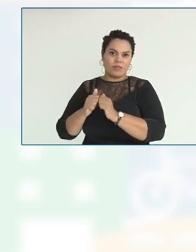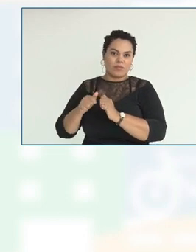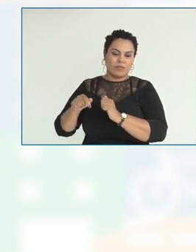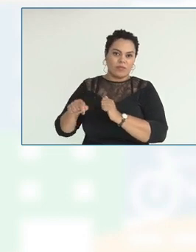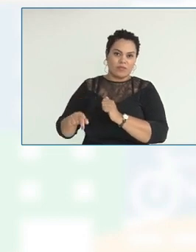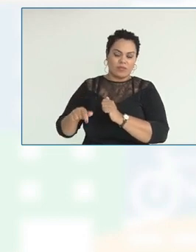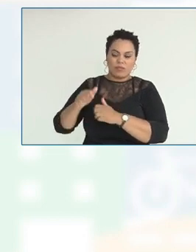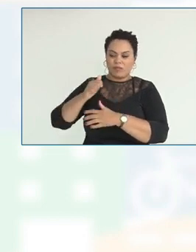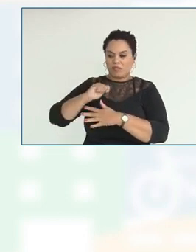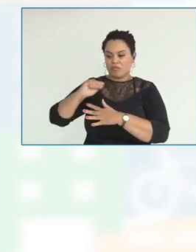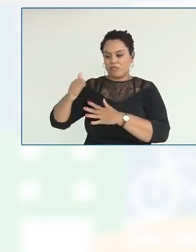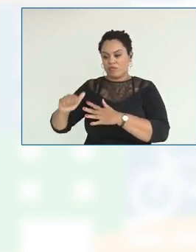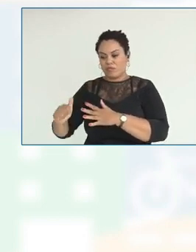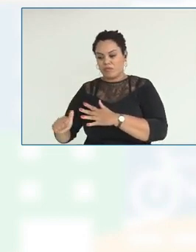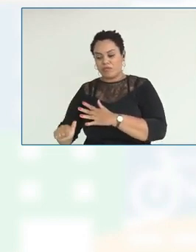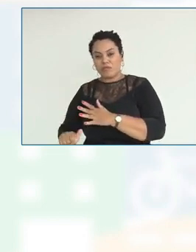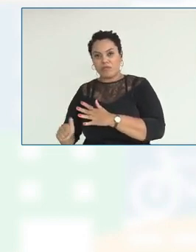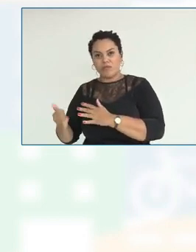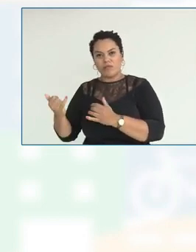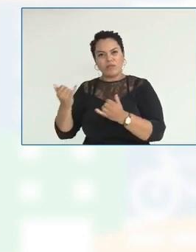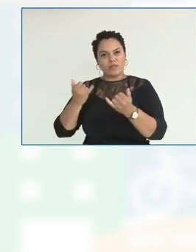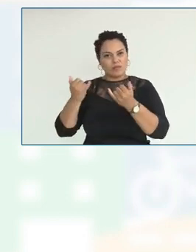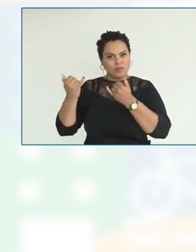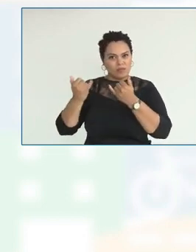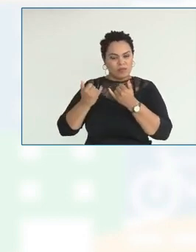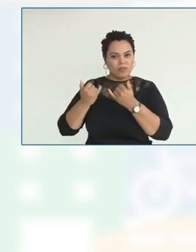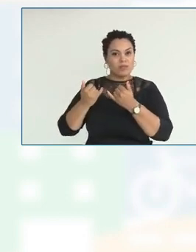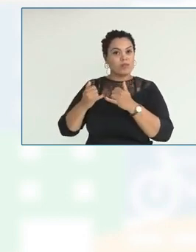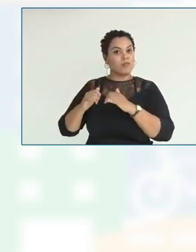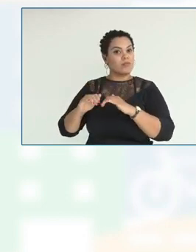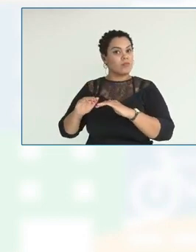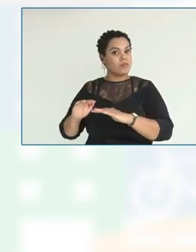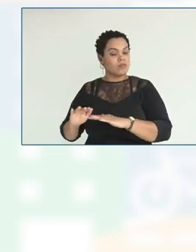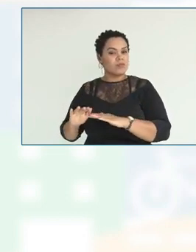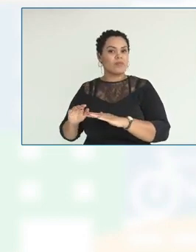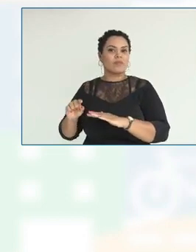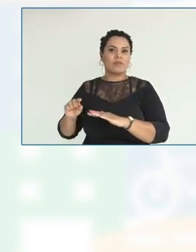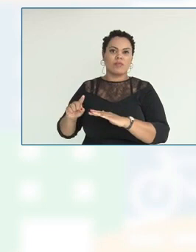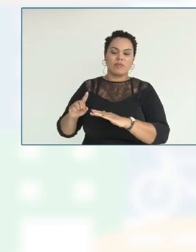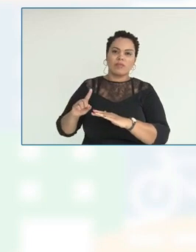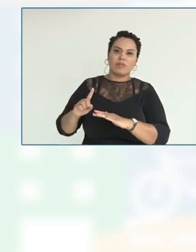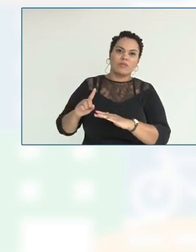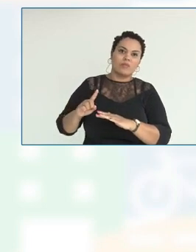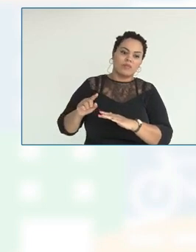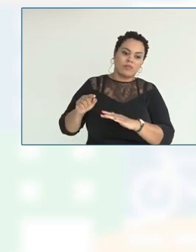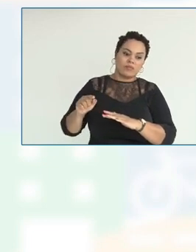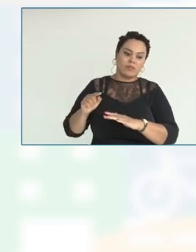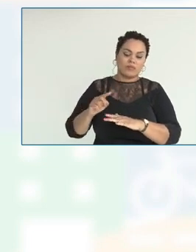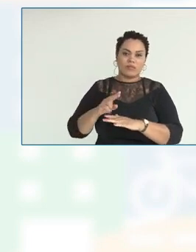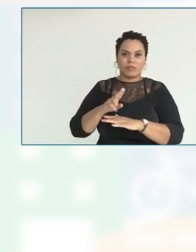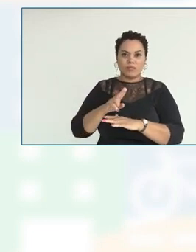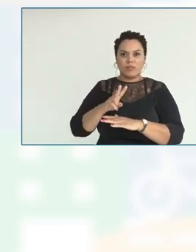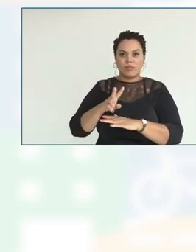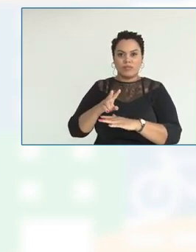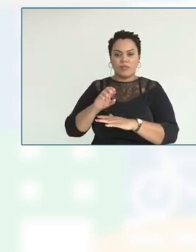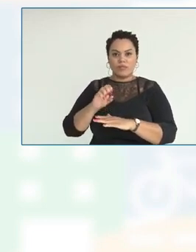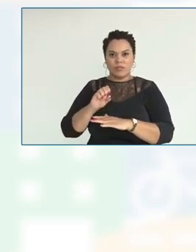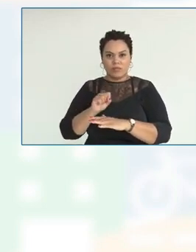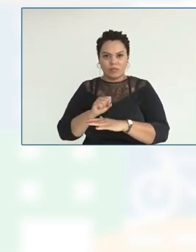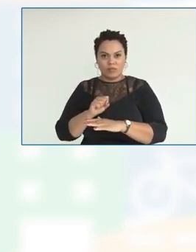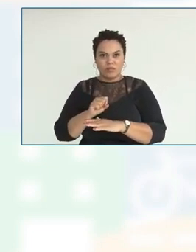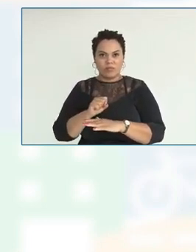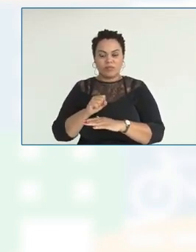avaliação dessa informação. E aí, ainda na UVS de atendimento, esses